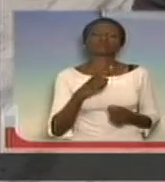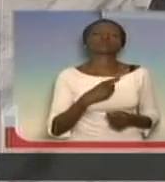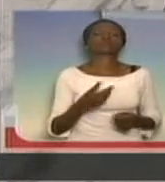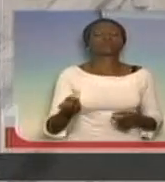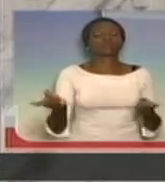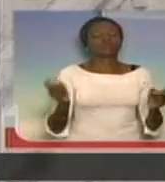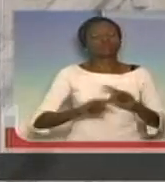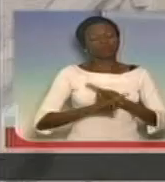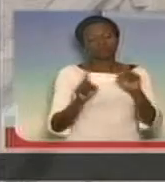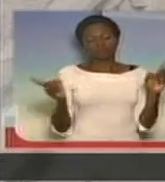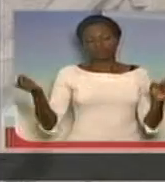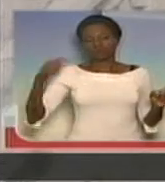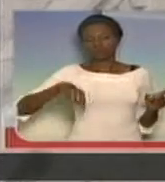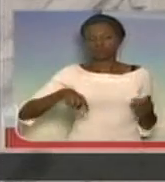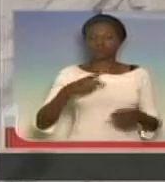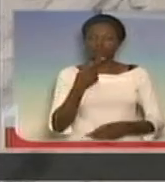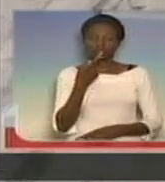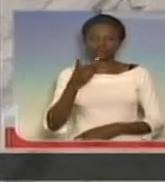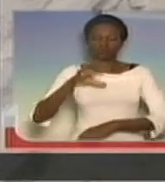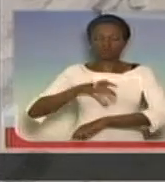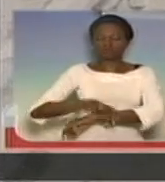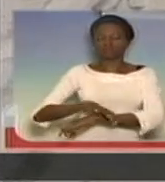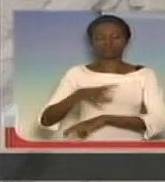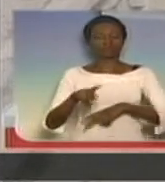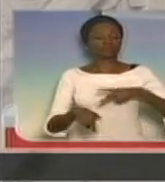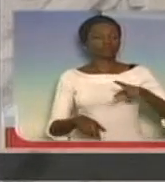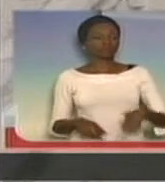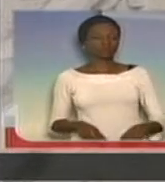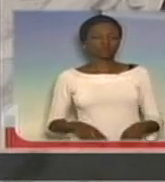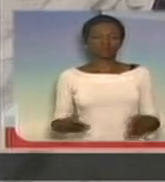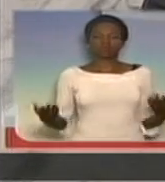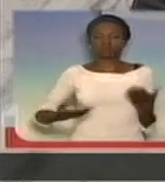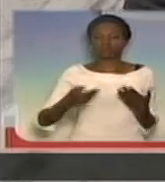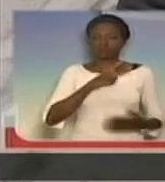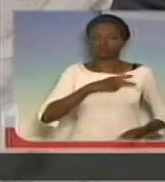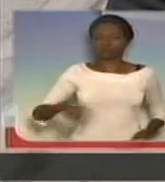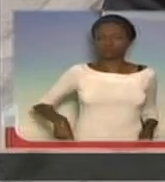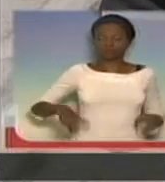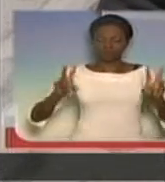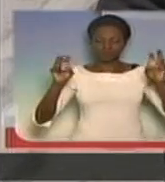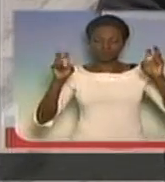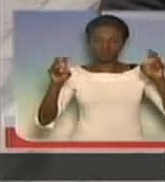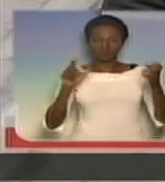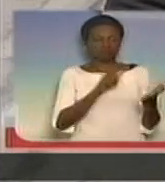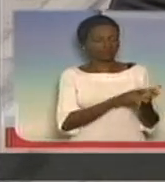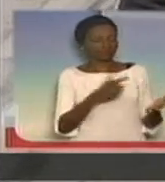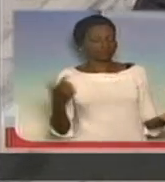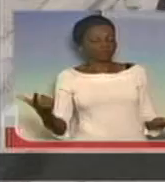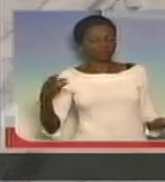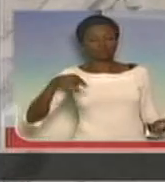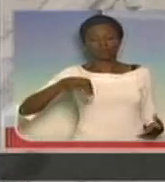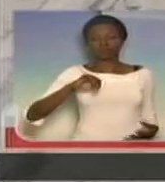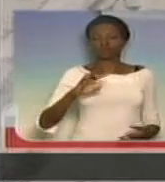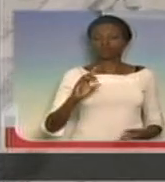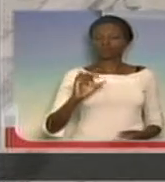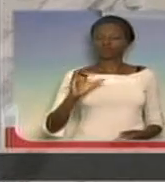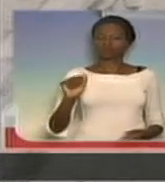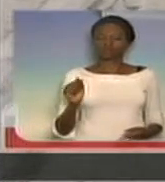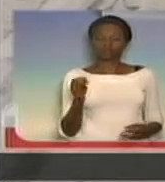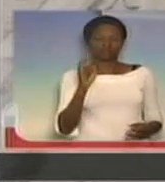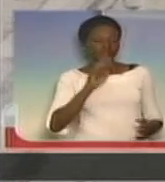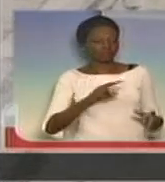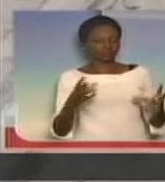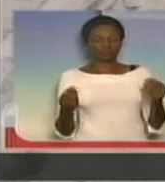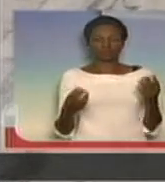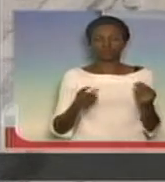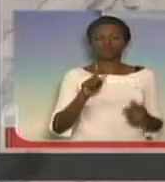pública. Hoje, senhor presidente, eu queria trazer aqui um assunto que está em todos os jornais, na mídia. Aqui no